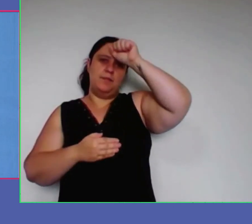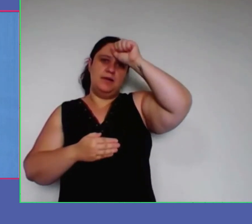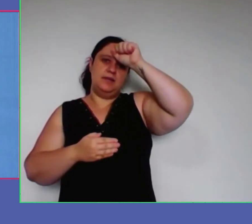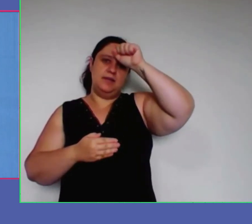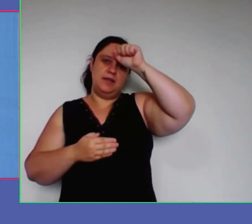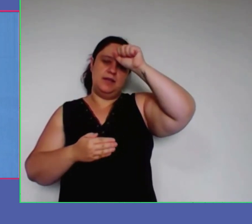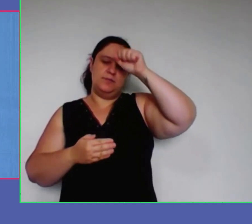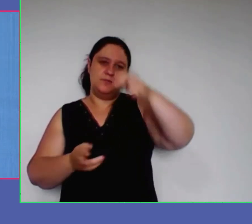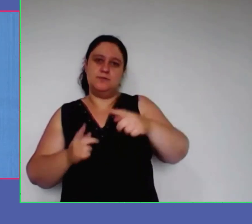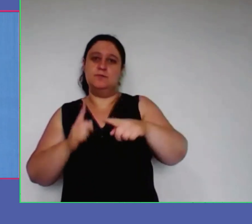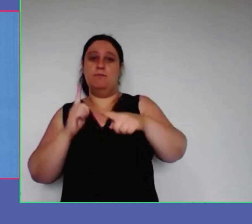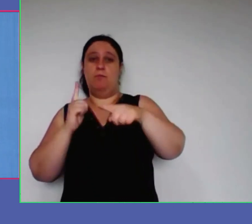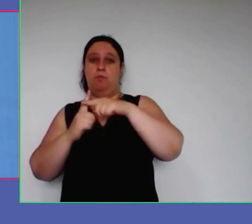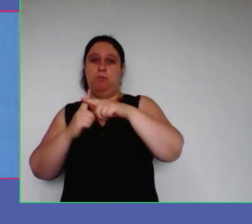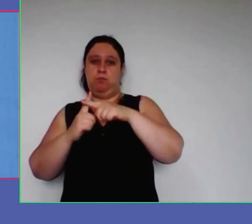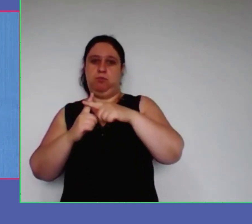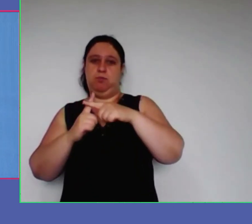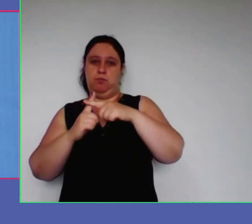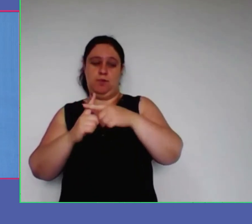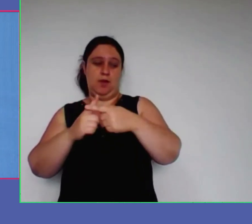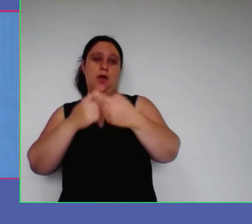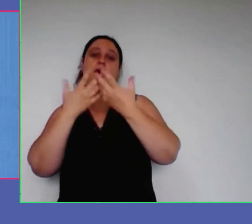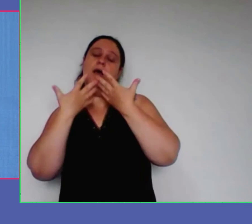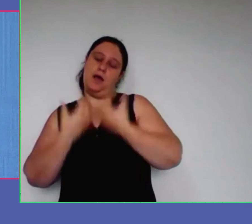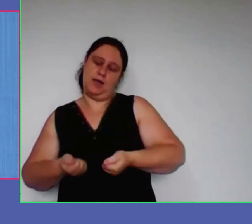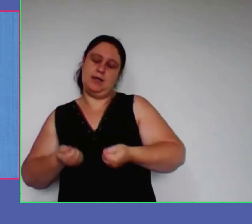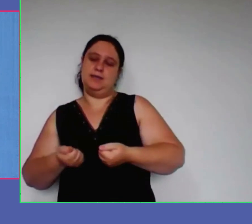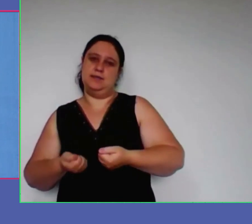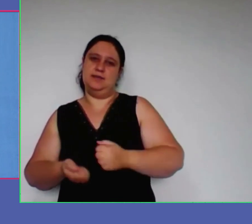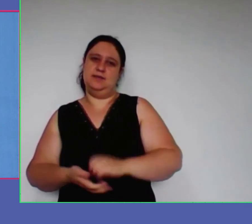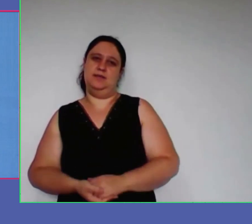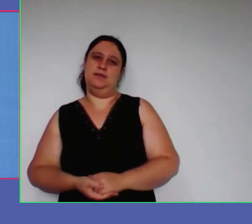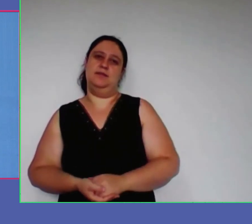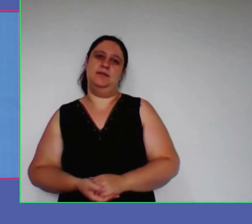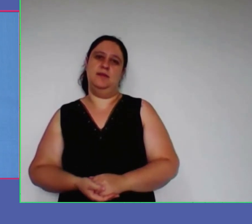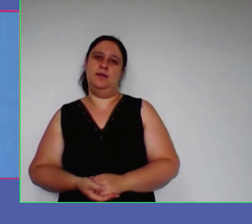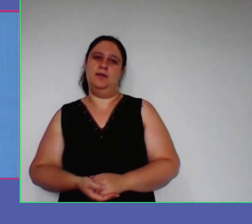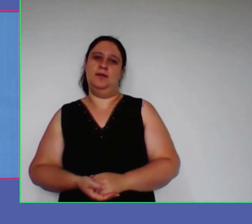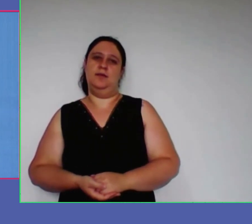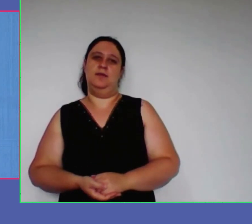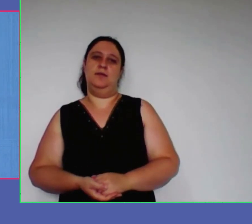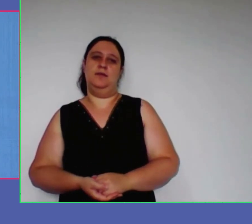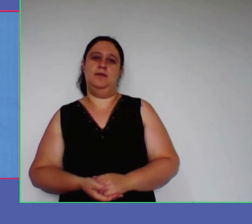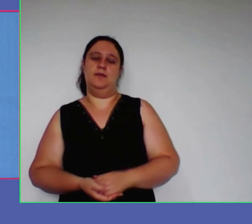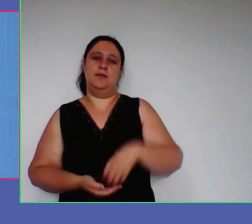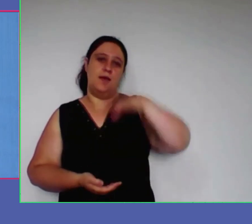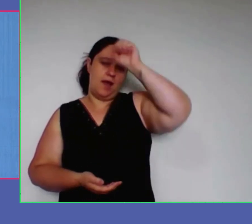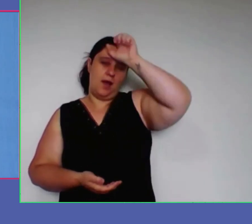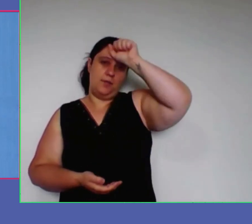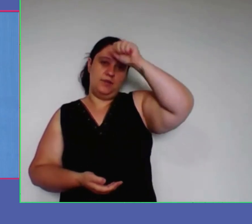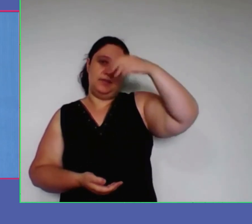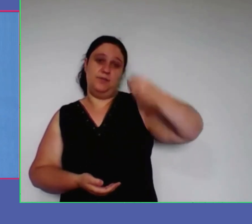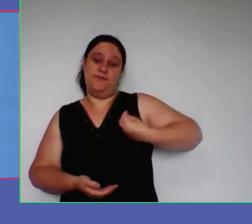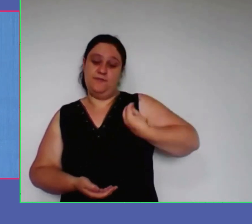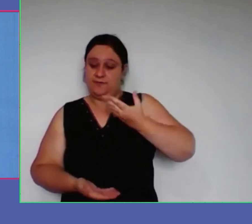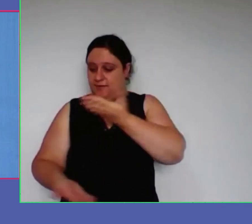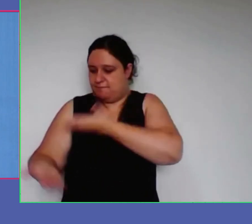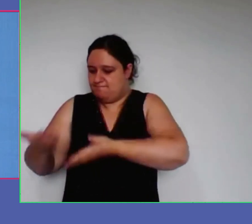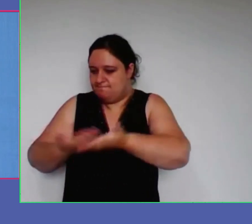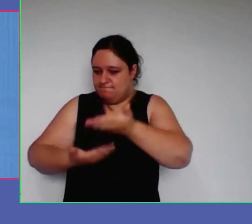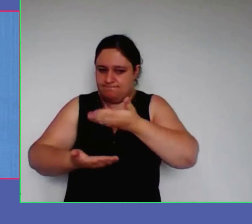É servindo que nós aprendemos, irmãos, a nos convivermos com outras pessoas, nos relacionar com outras